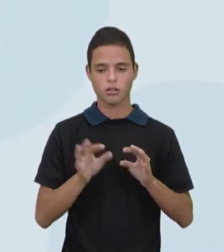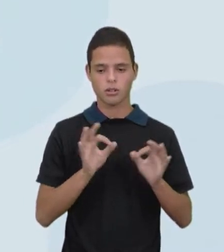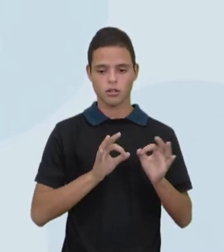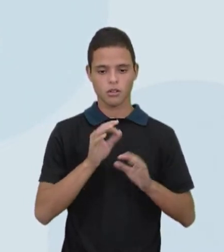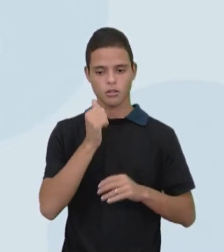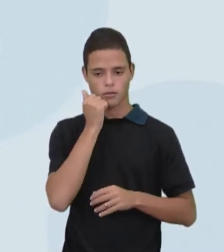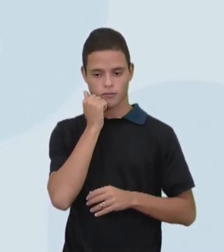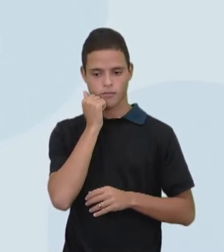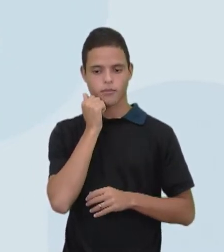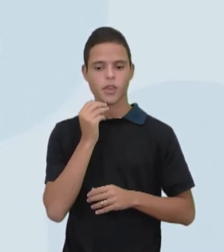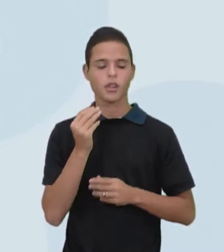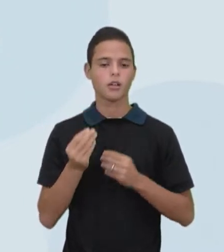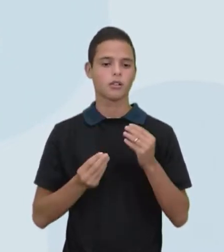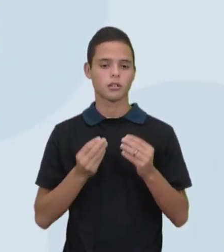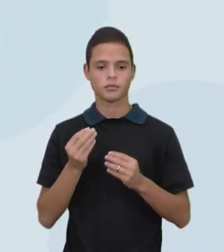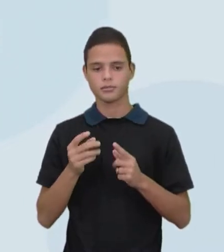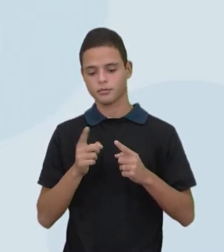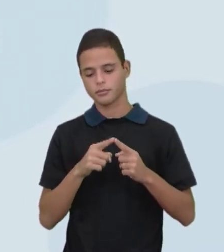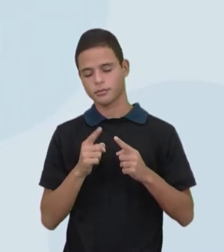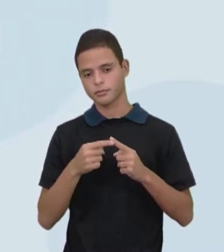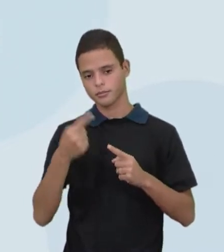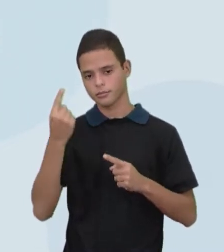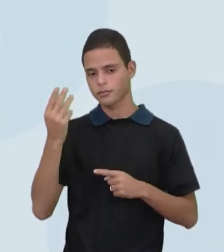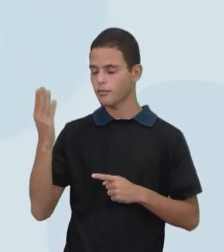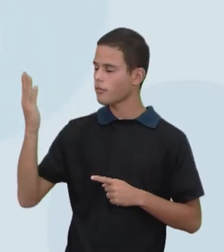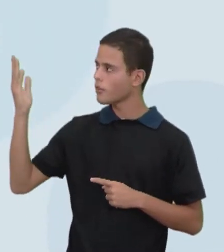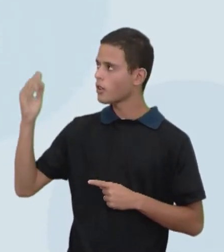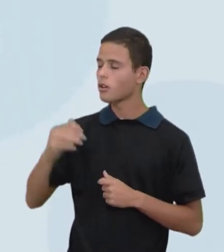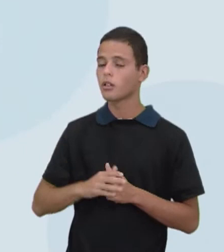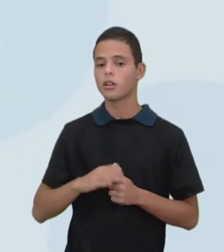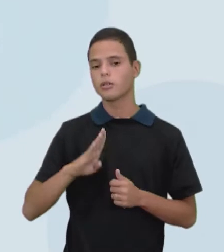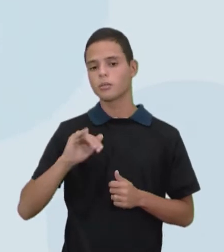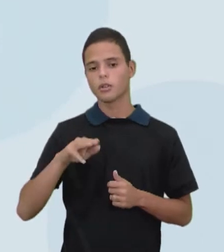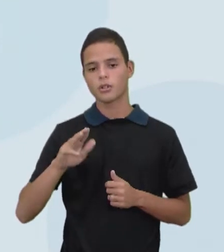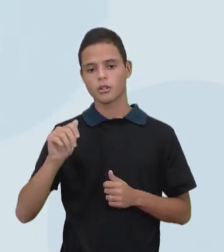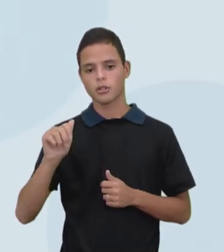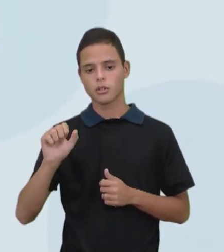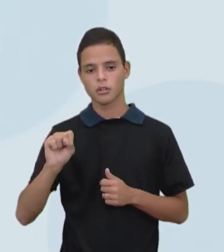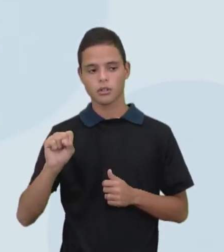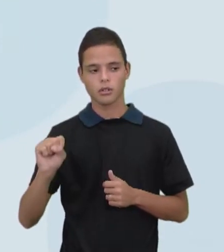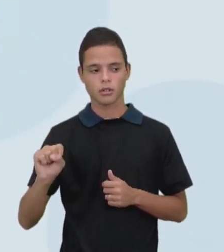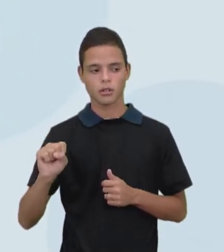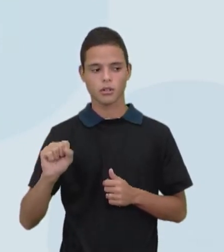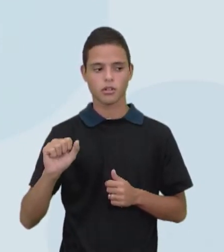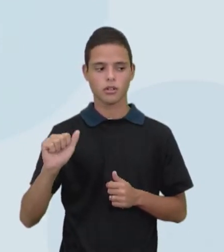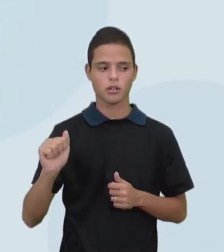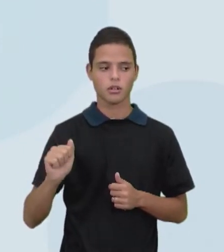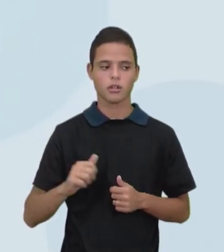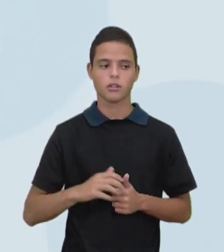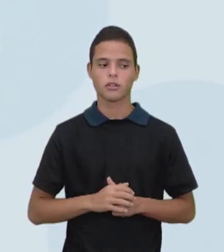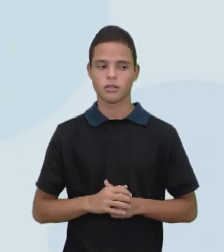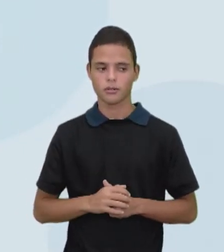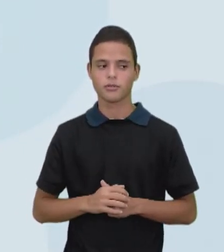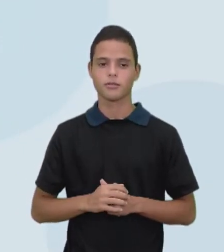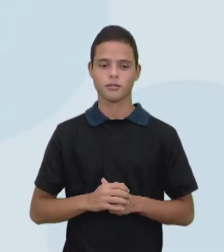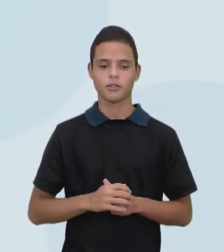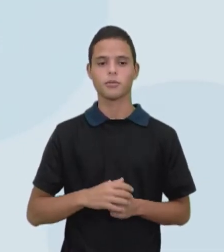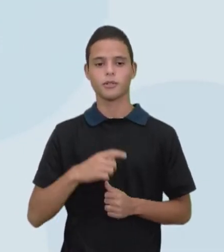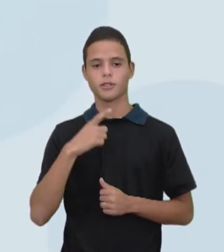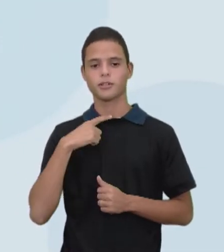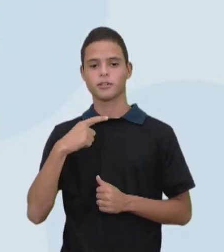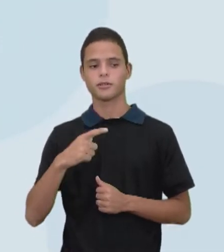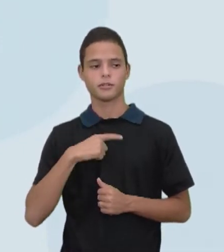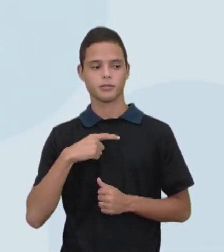da combustão, o que a gente faz? Ó, o que é feito? A biomassa ela é queimada, né, a altas temperaturas, na presença